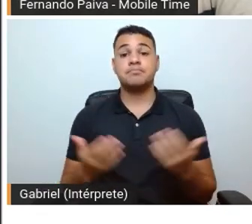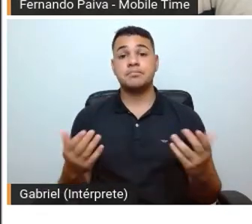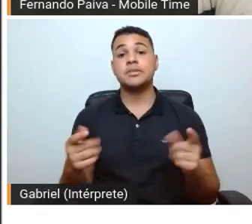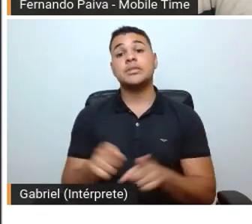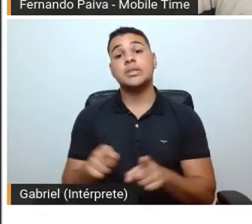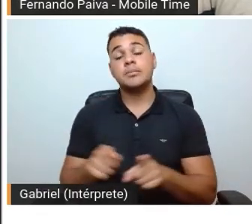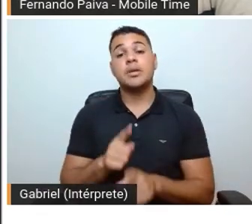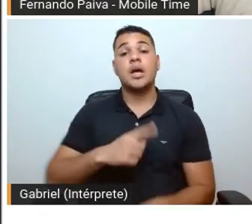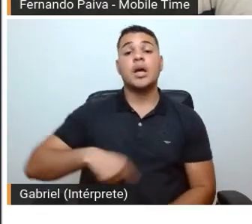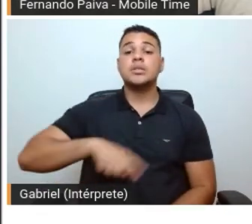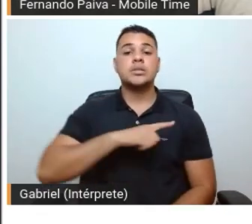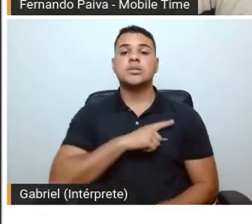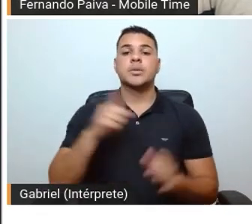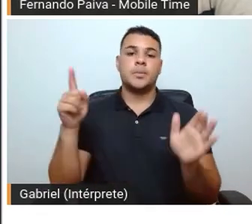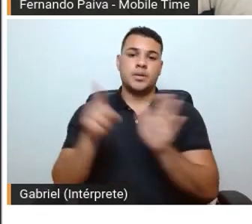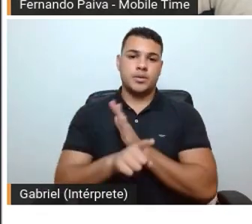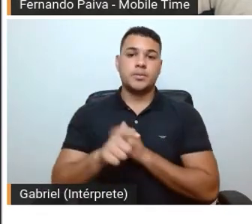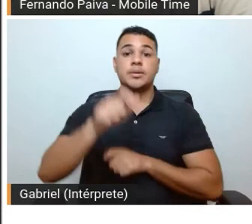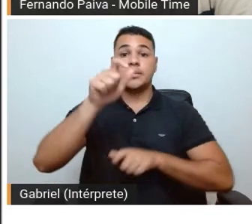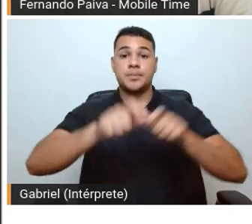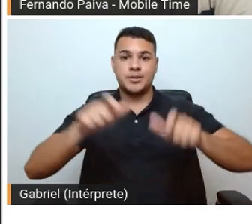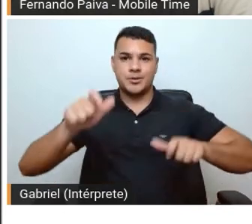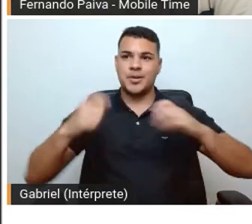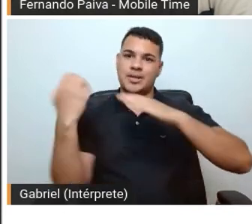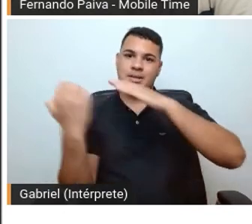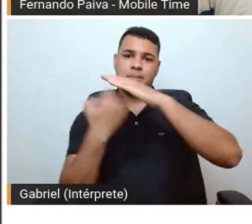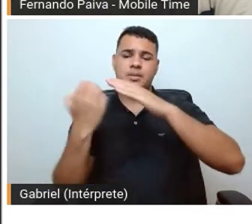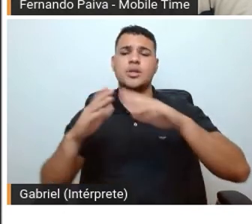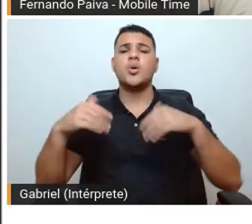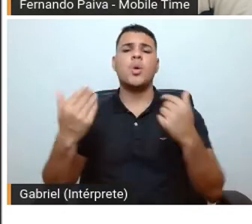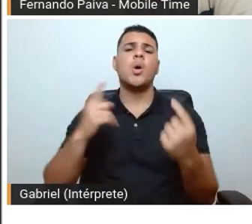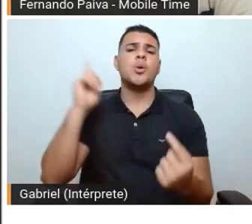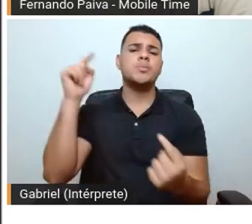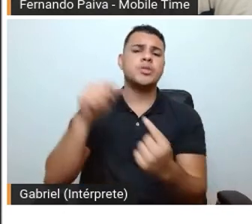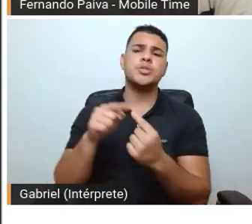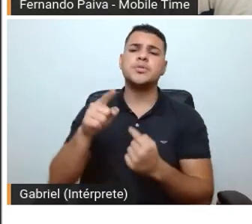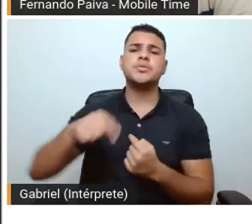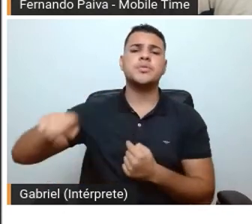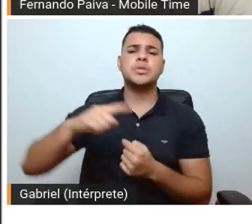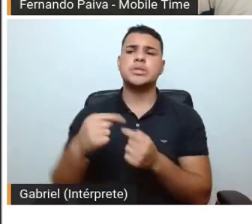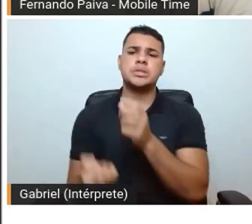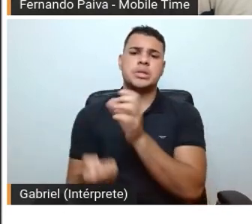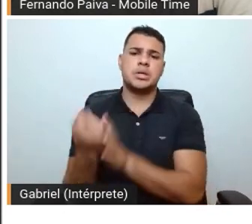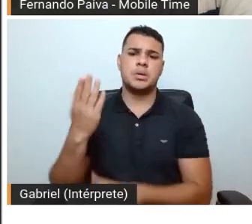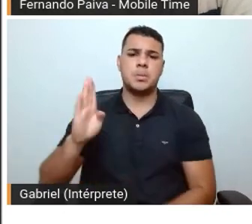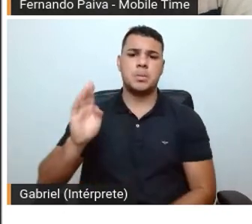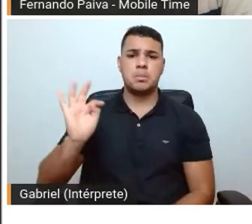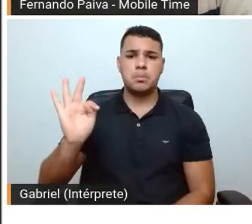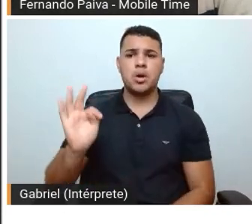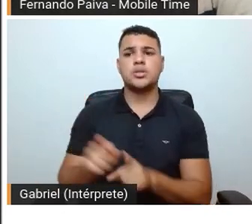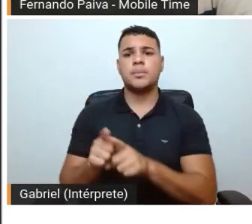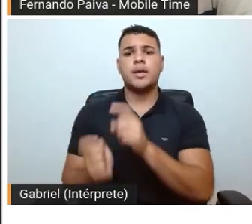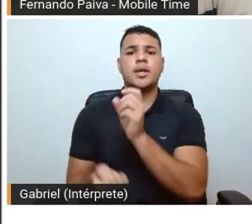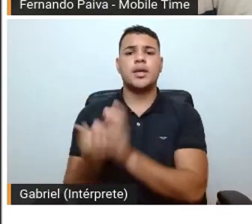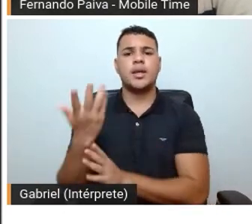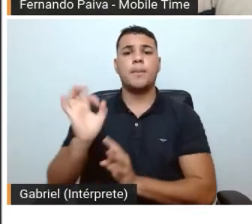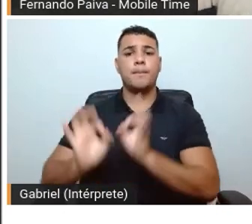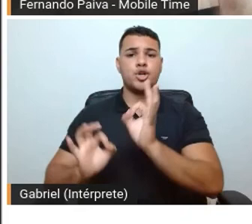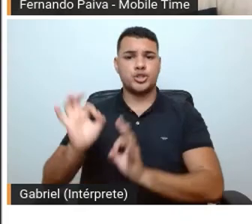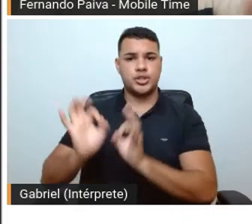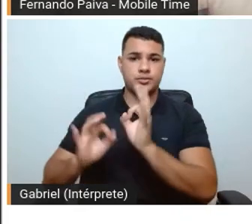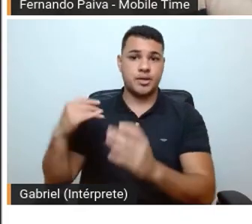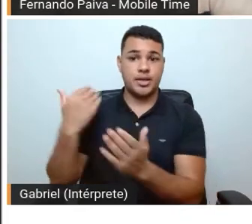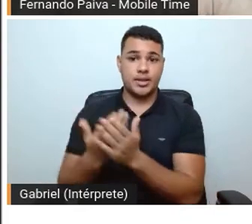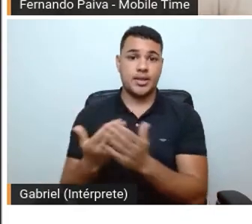também para os nossos respondentes qual é a finalidade para qual finalidade de boate a sua empresa tem desenvolvido mais projetos neste ano até o momento no